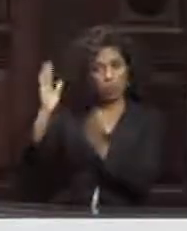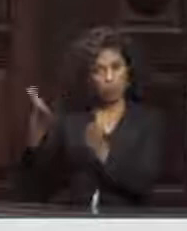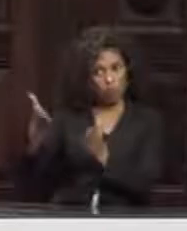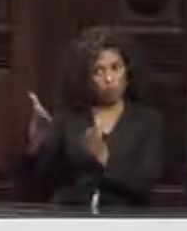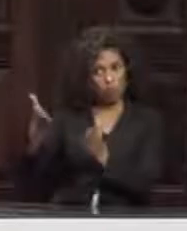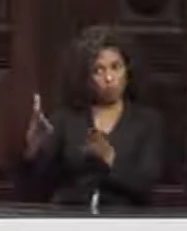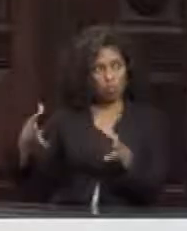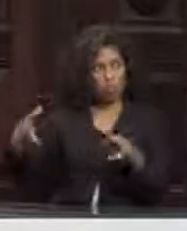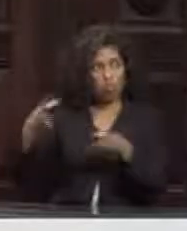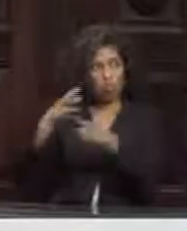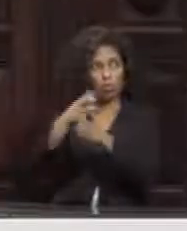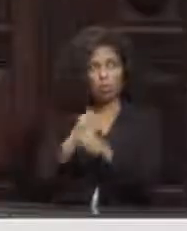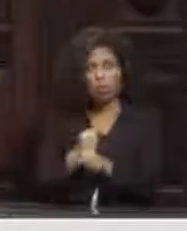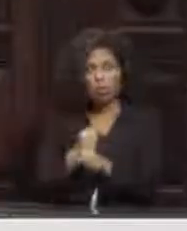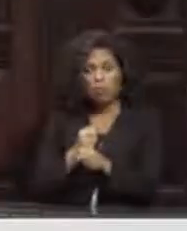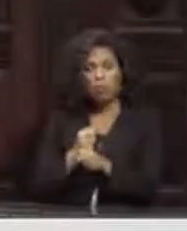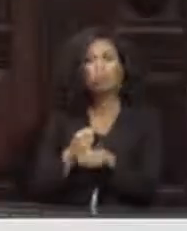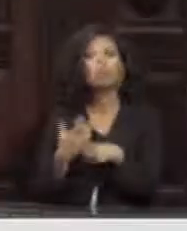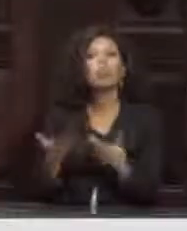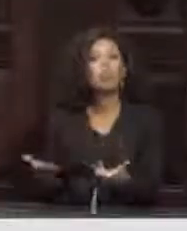a soma vai dar